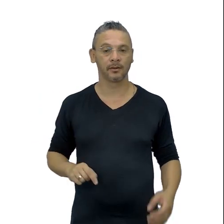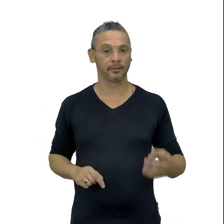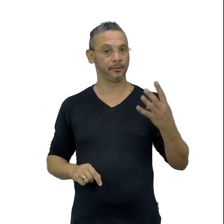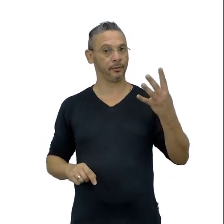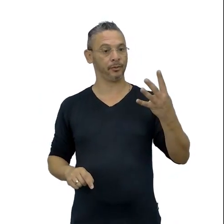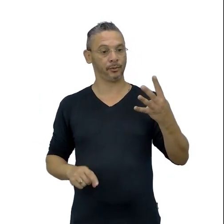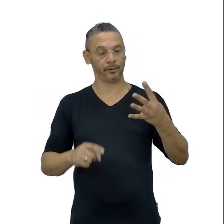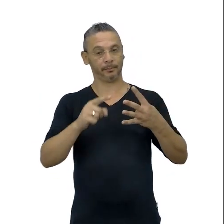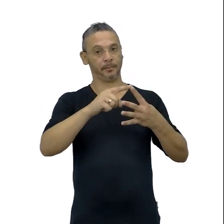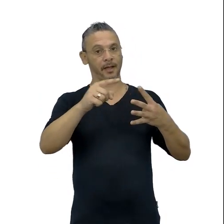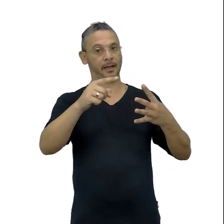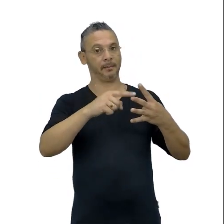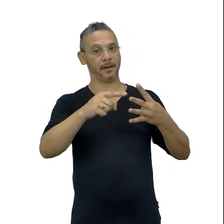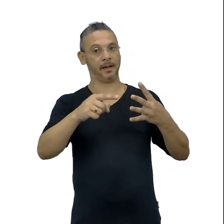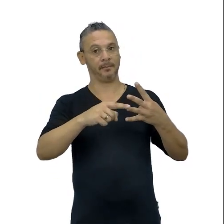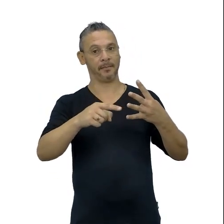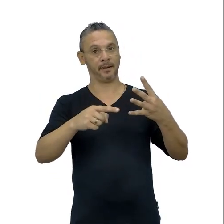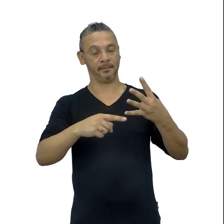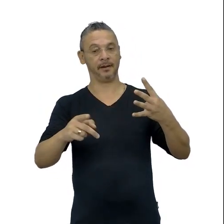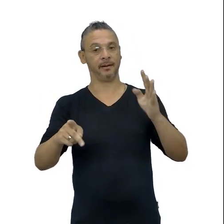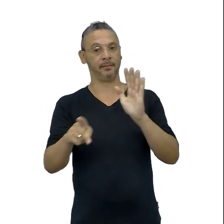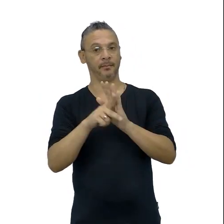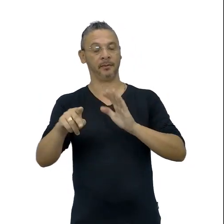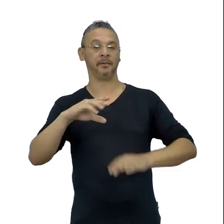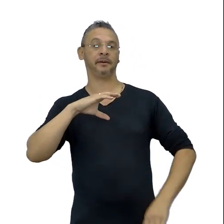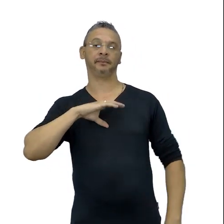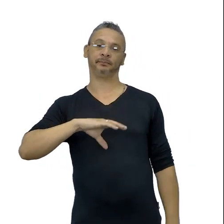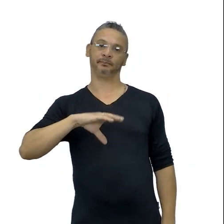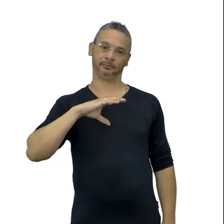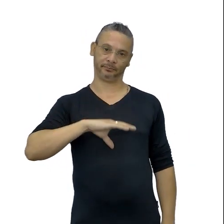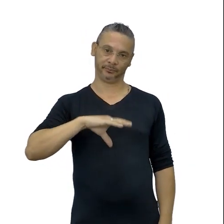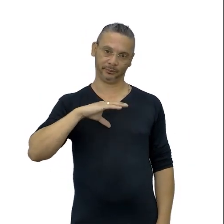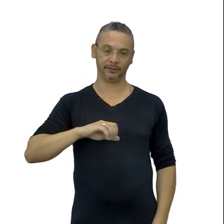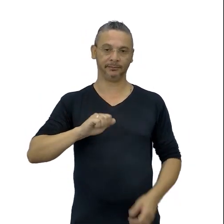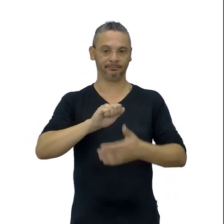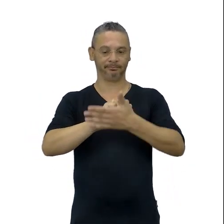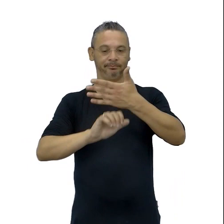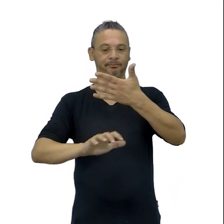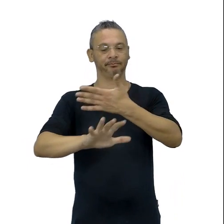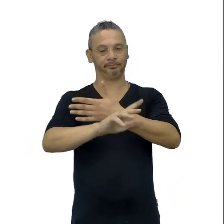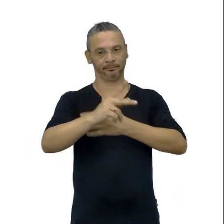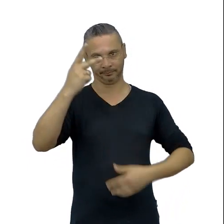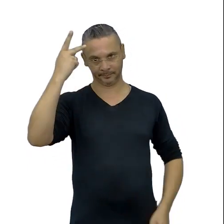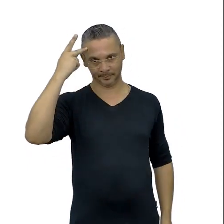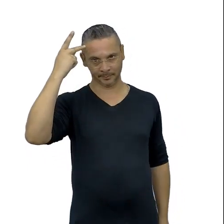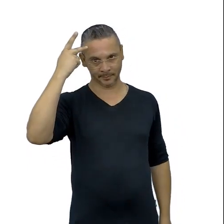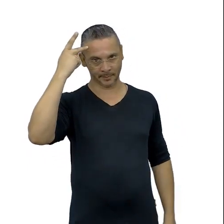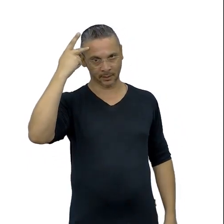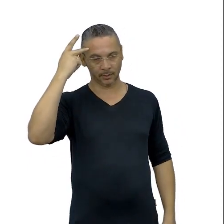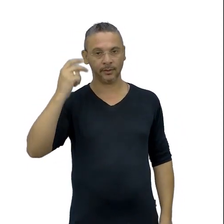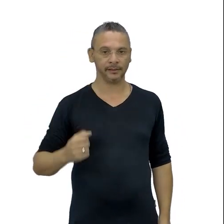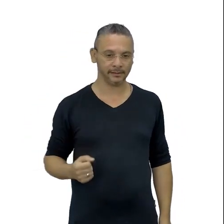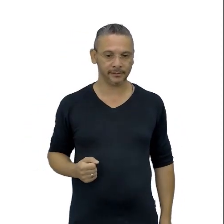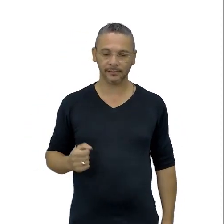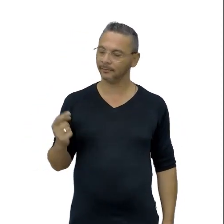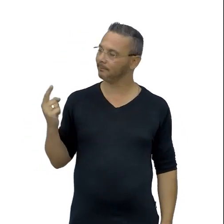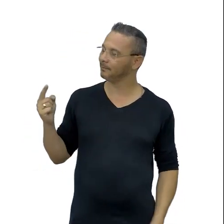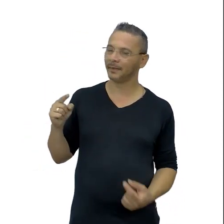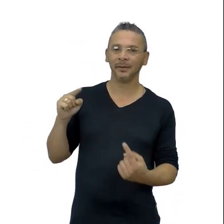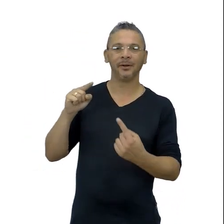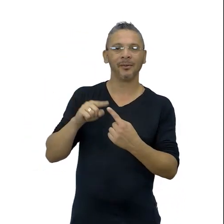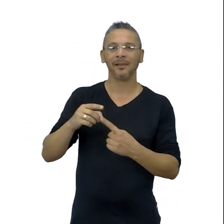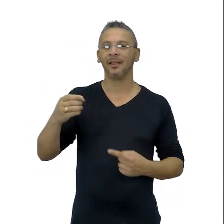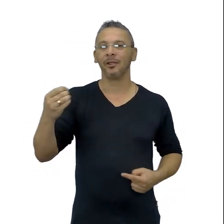eixos do componente de língua portuguesa presentes no currículo paulista, que estão em diálogo com a